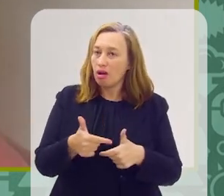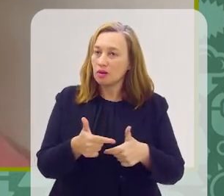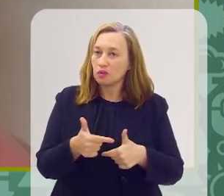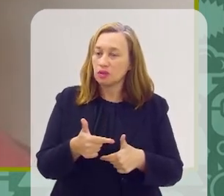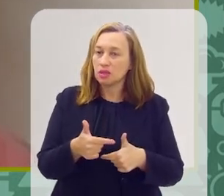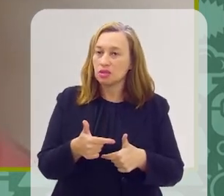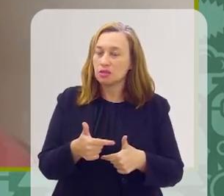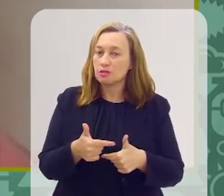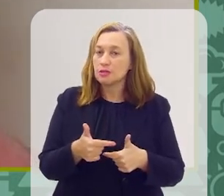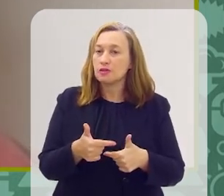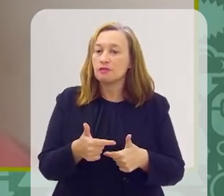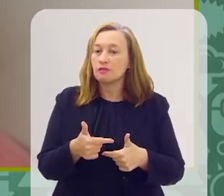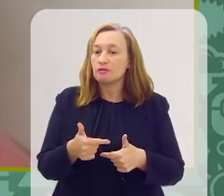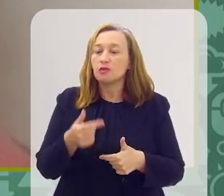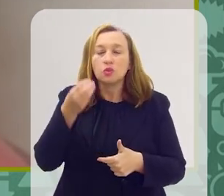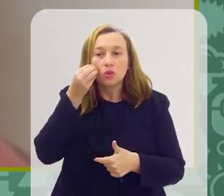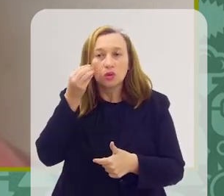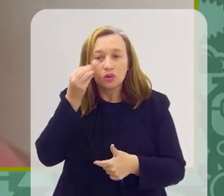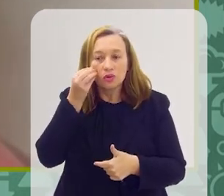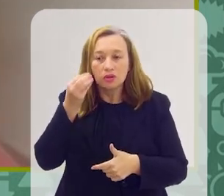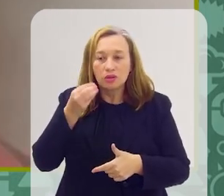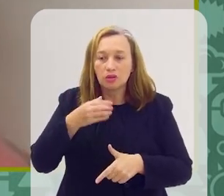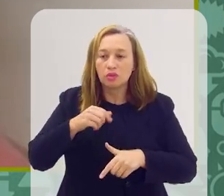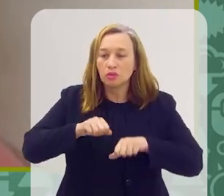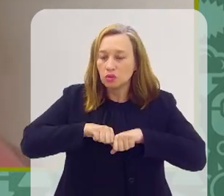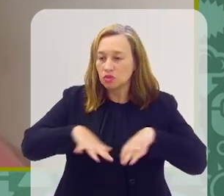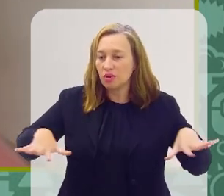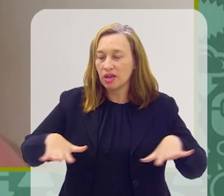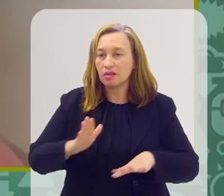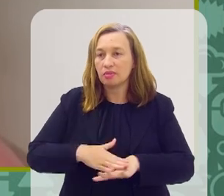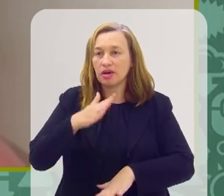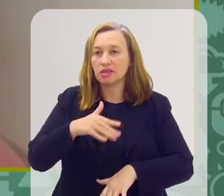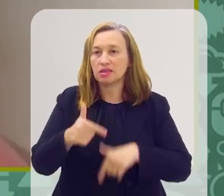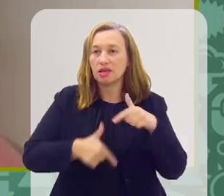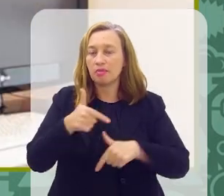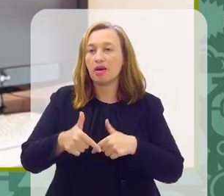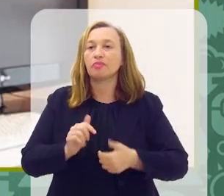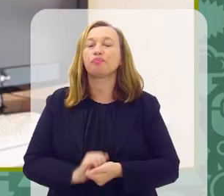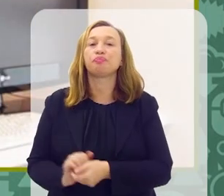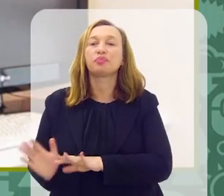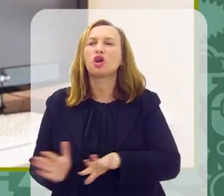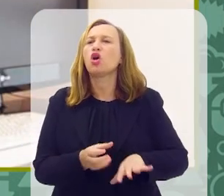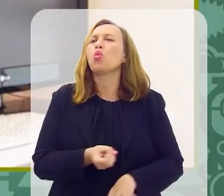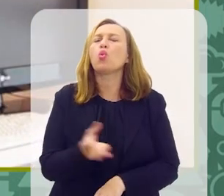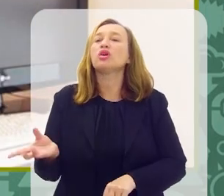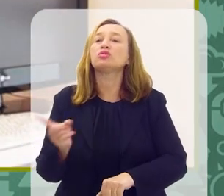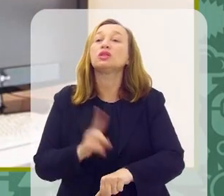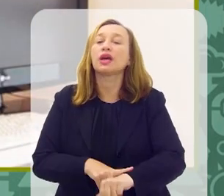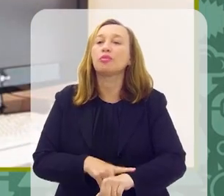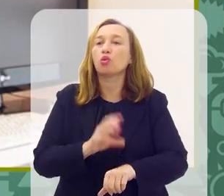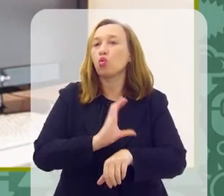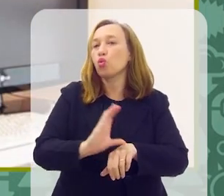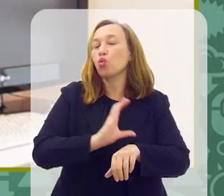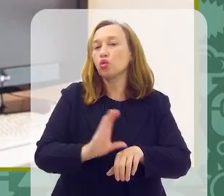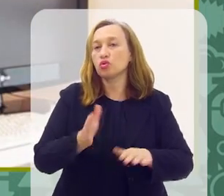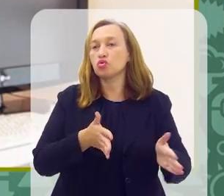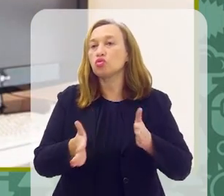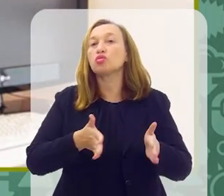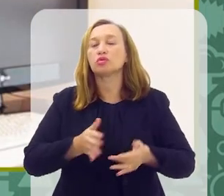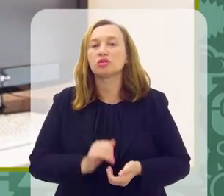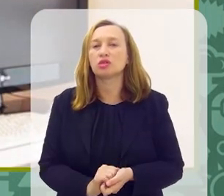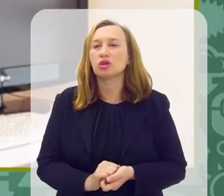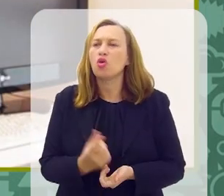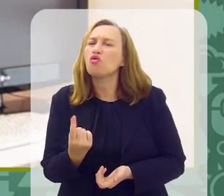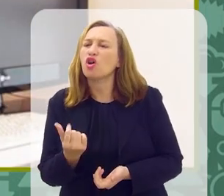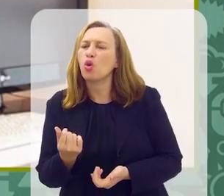trabalho, tentando fazer esse trabalho chegar a cada vez mais lugares e pessoas. Quanto tempo demora a sua oficina e quanto